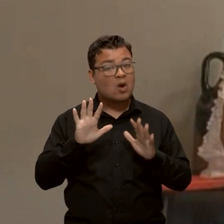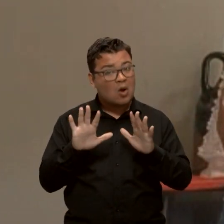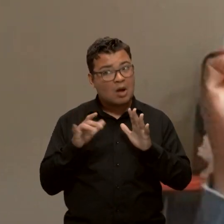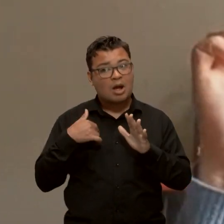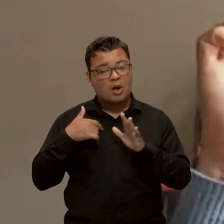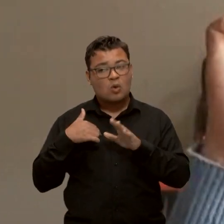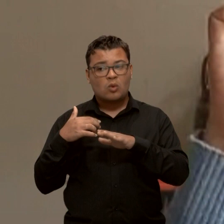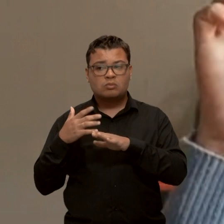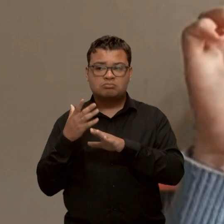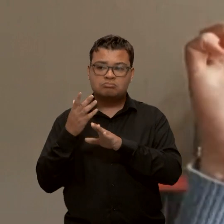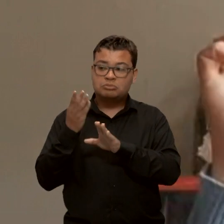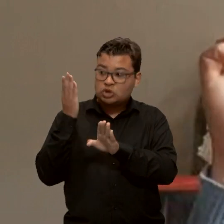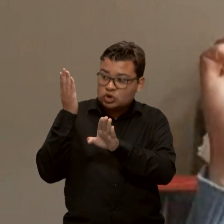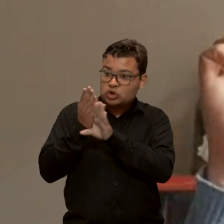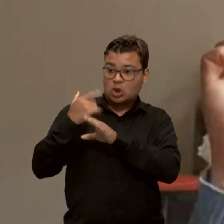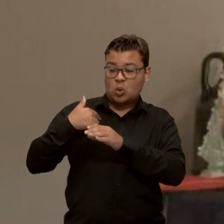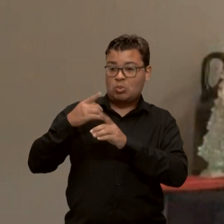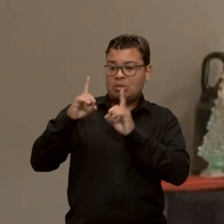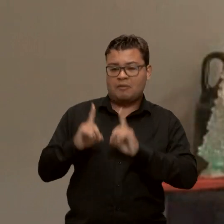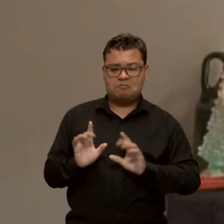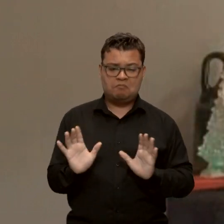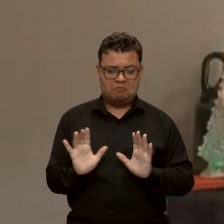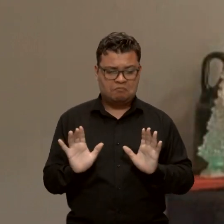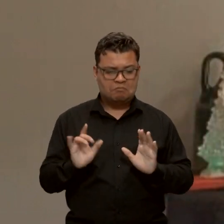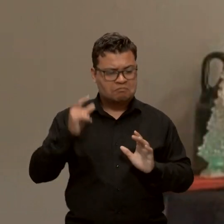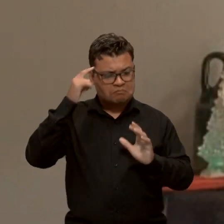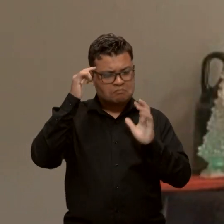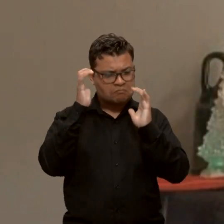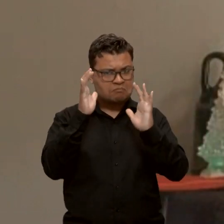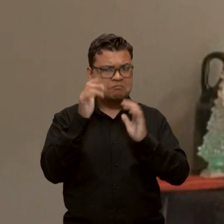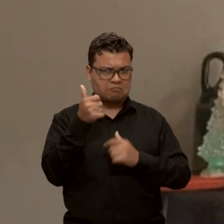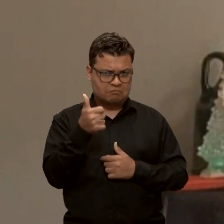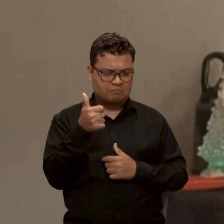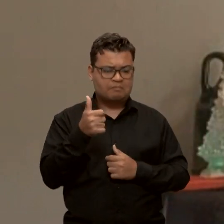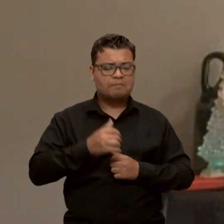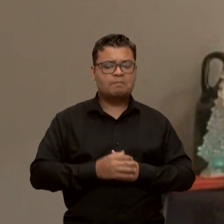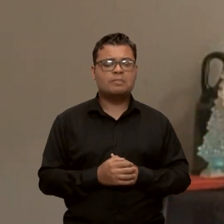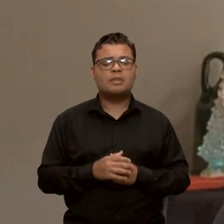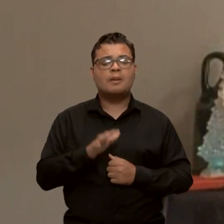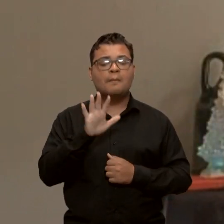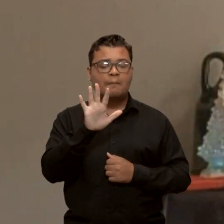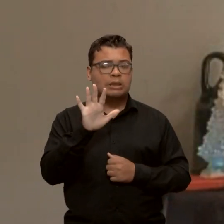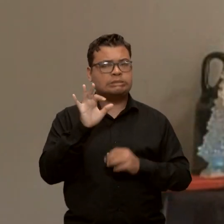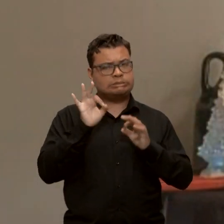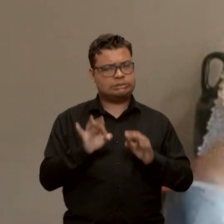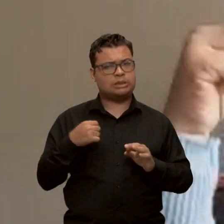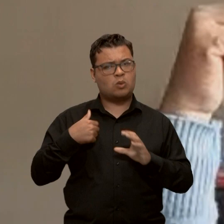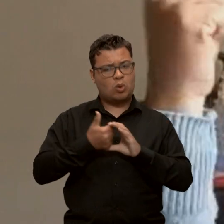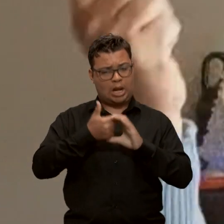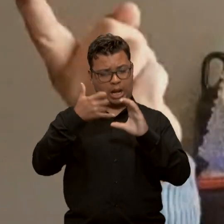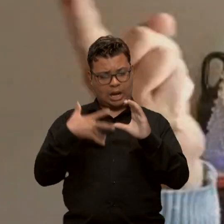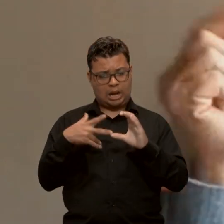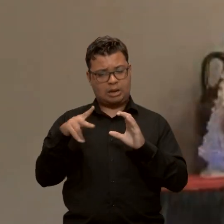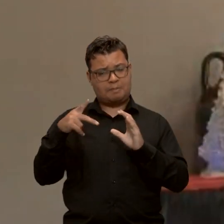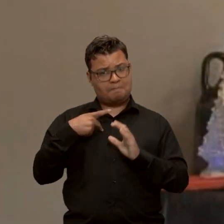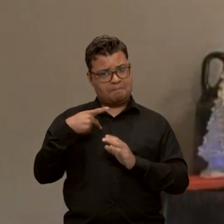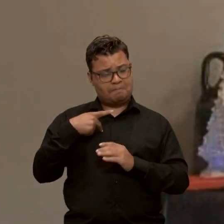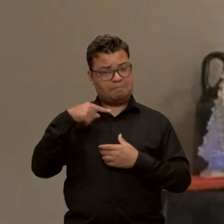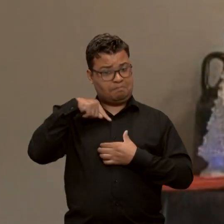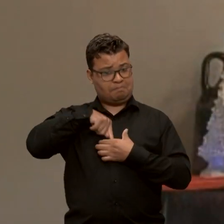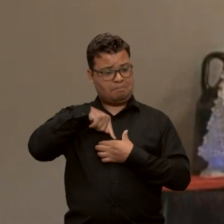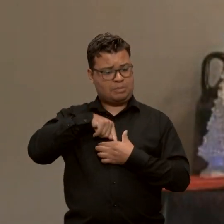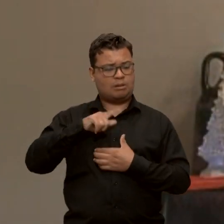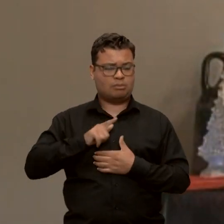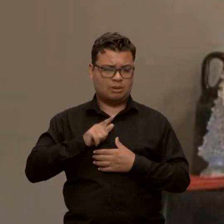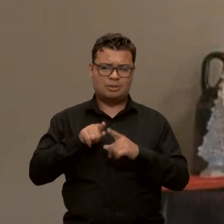diagnóstico de deficiência nessa parte aqui. Mas com certeza eu devo ter características próprias minhas, que é diferente da sua, que